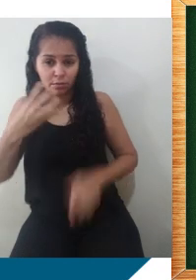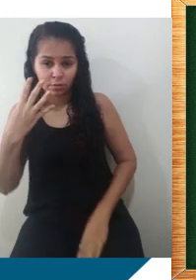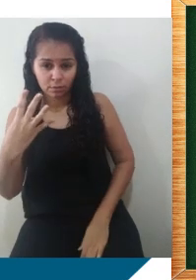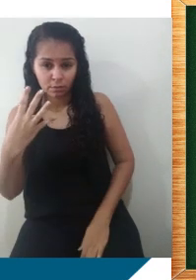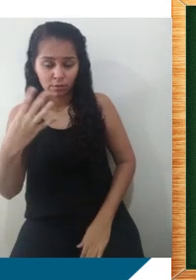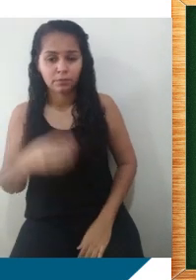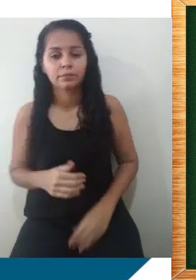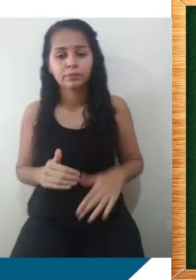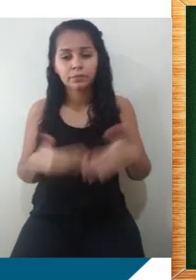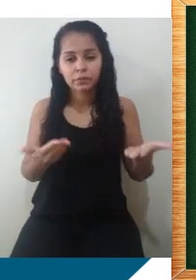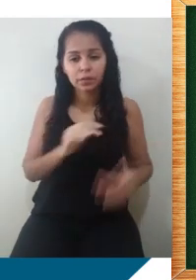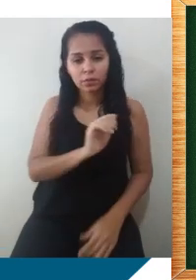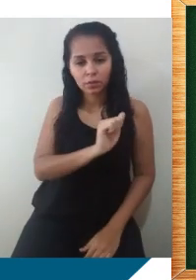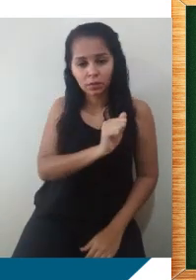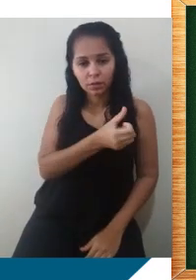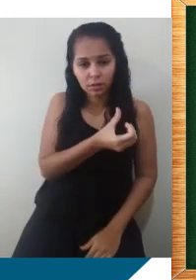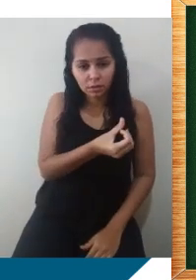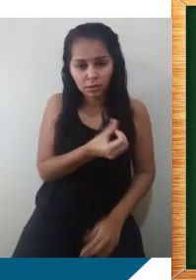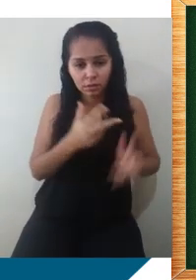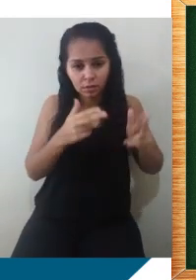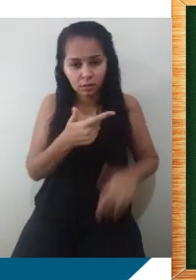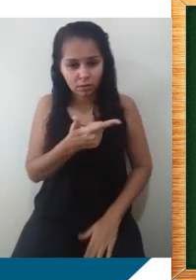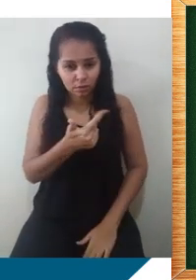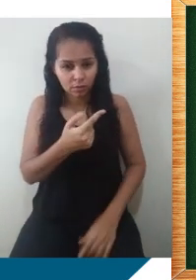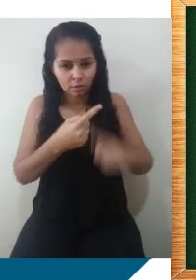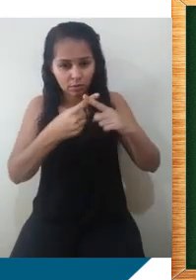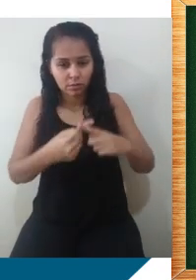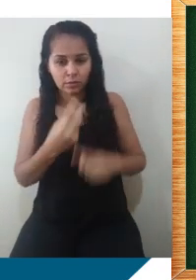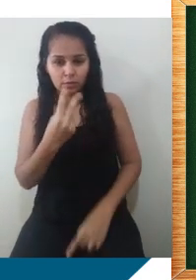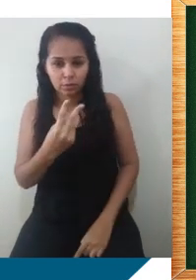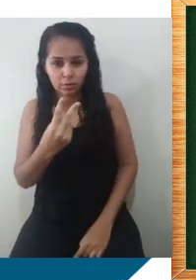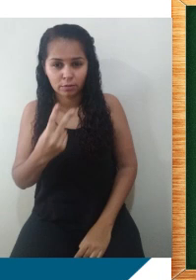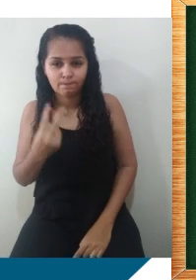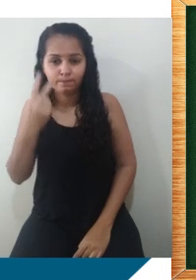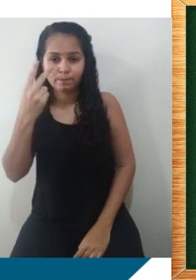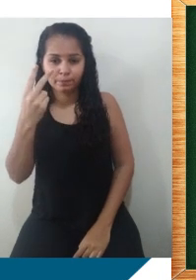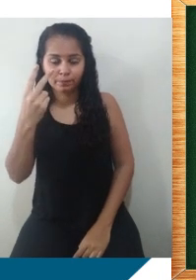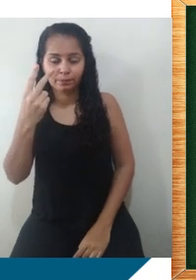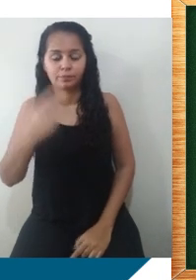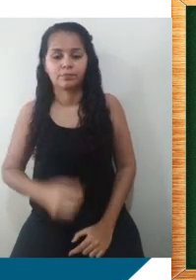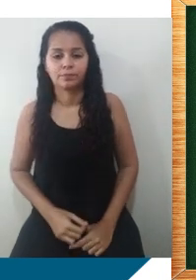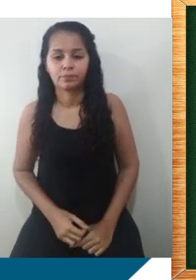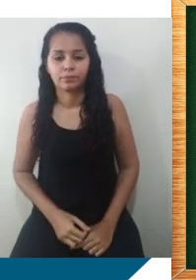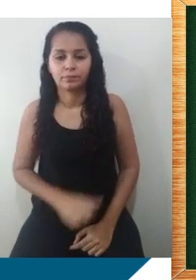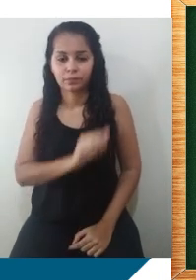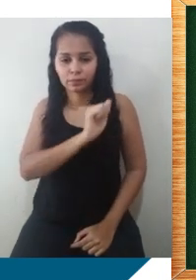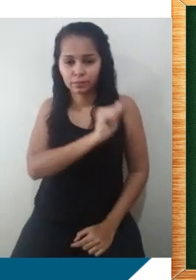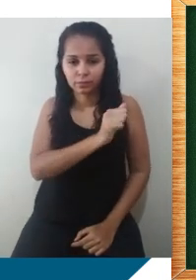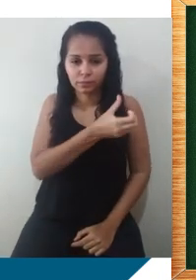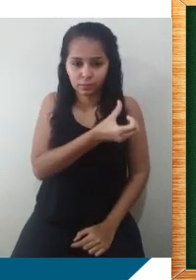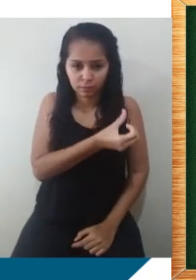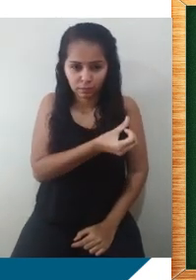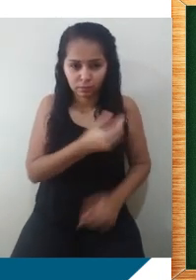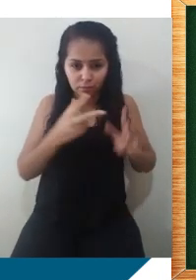quadrado. Logo, A6 é igual a 48. E para 2? A2